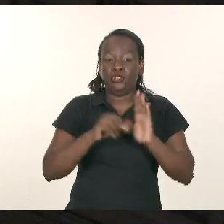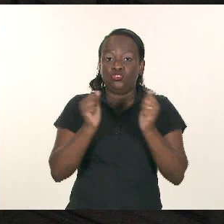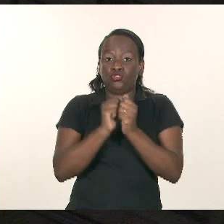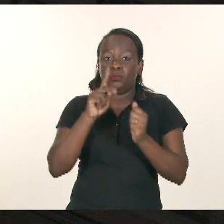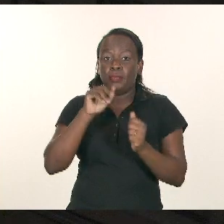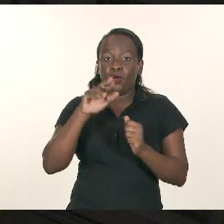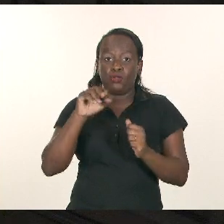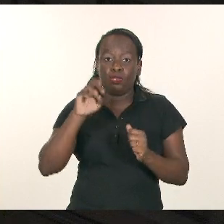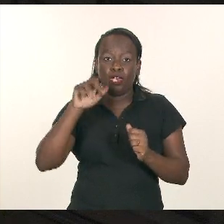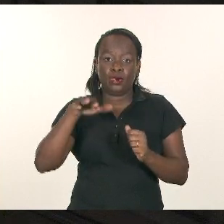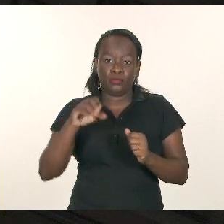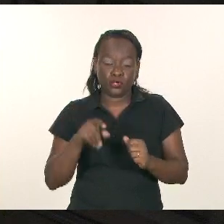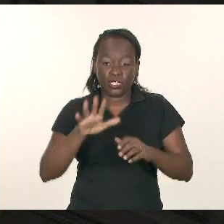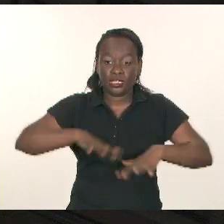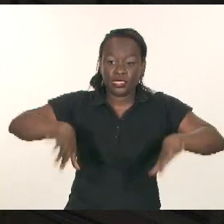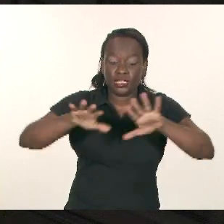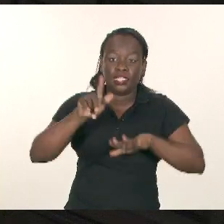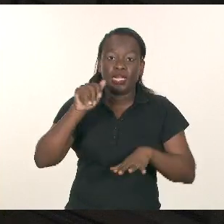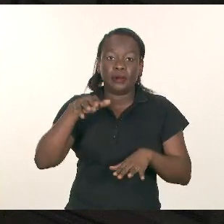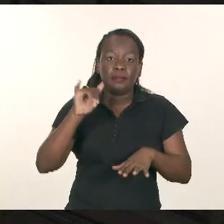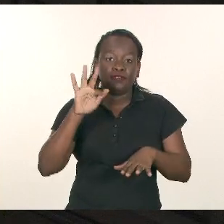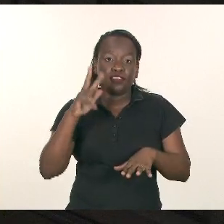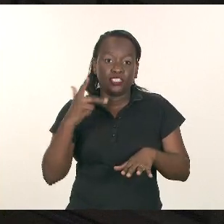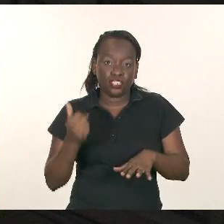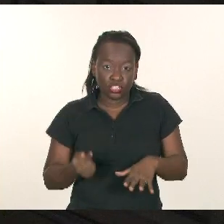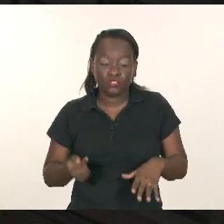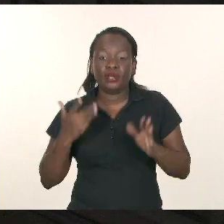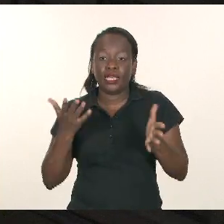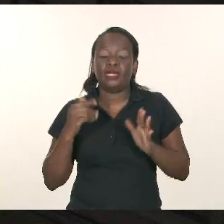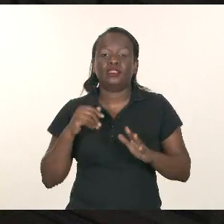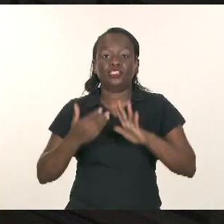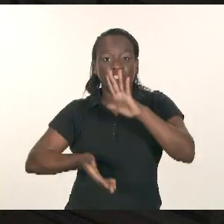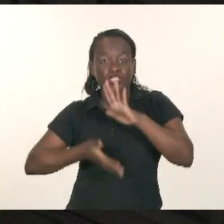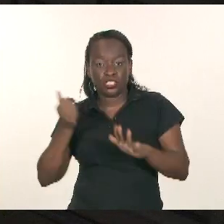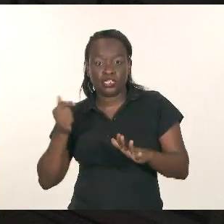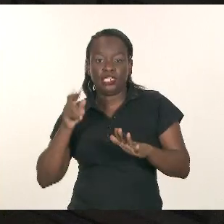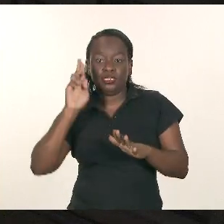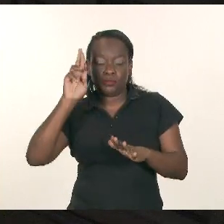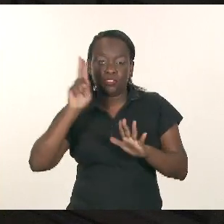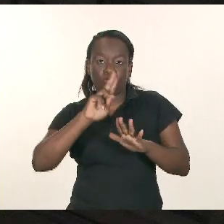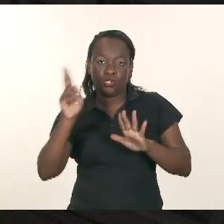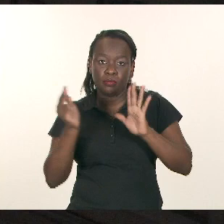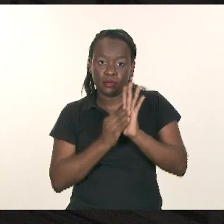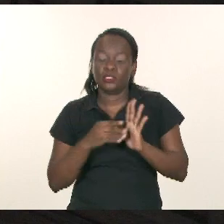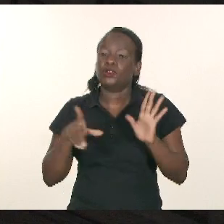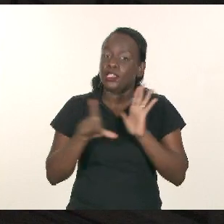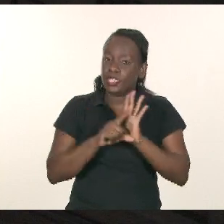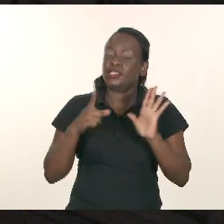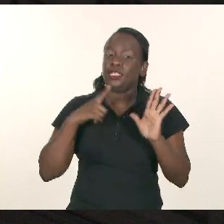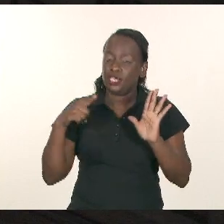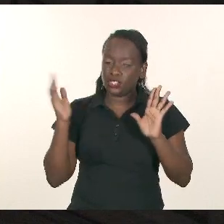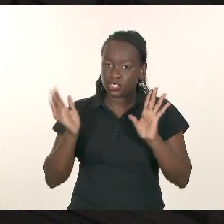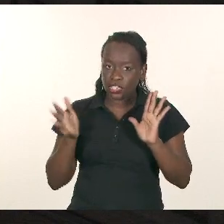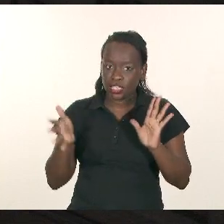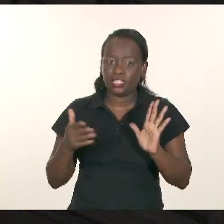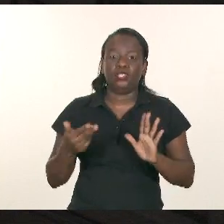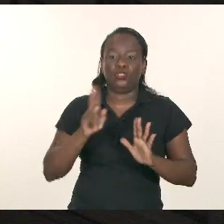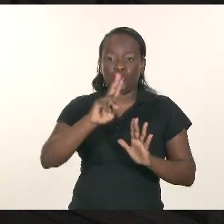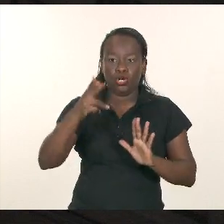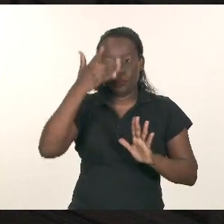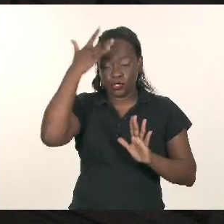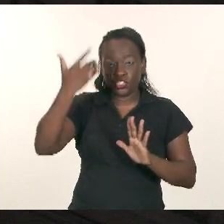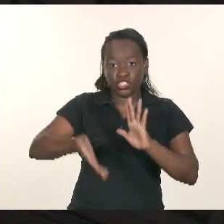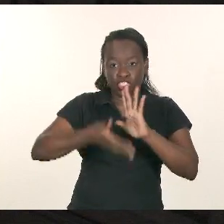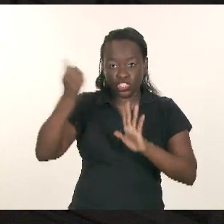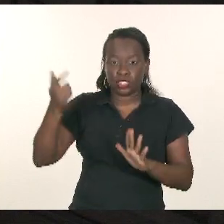aquela área da Gama Filho como área de interesse público para fim de desapropriação. Portanto, a lei já tem um lastro legal para uma desapropriação, e